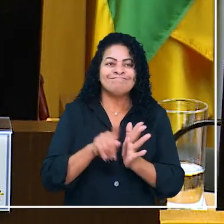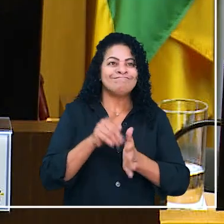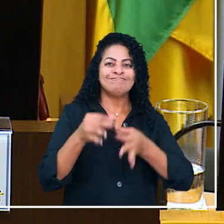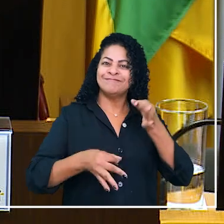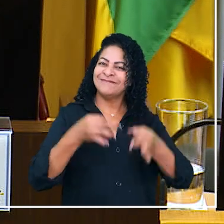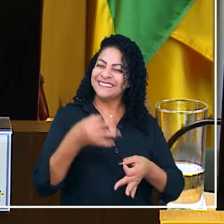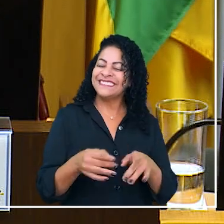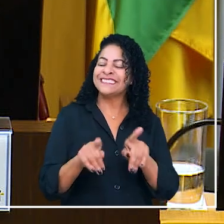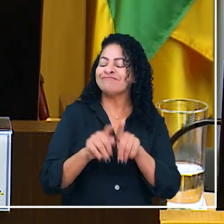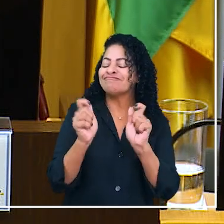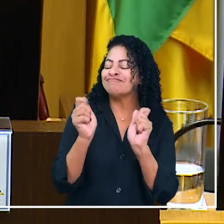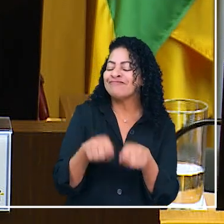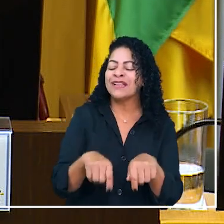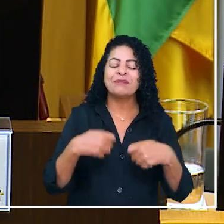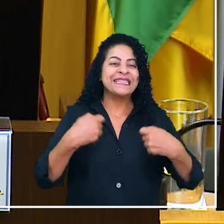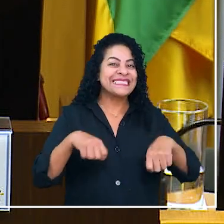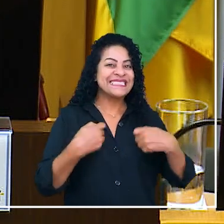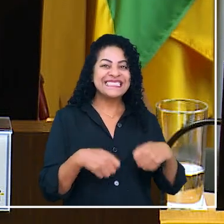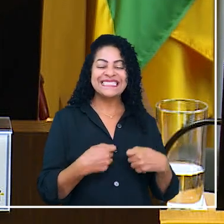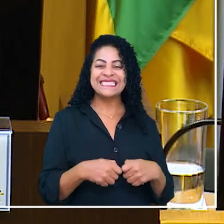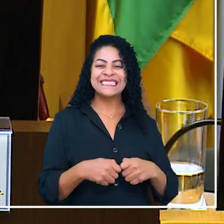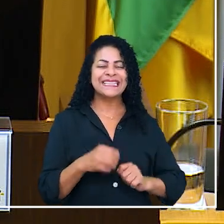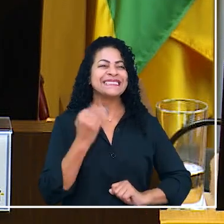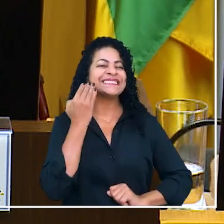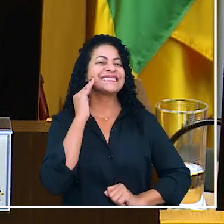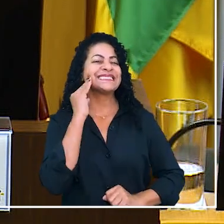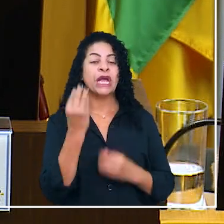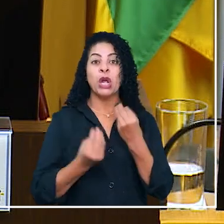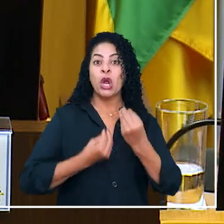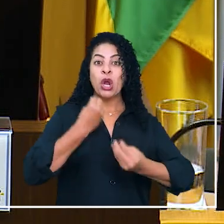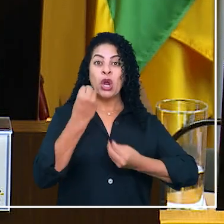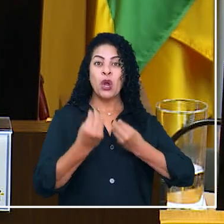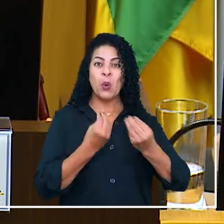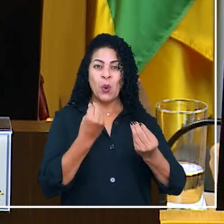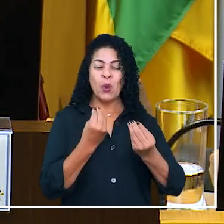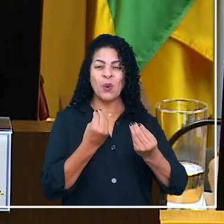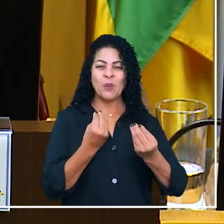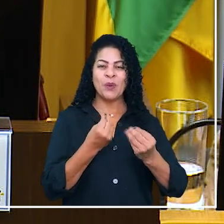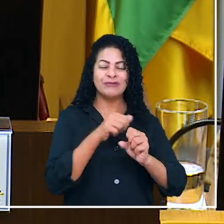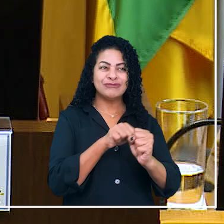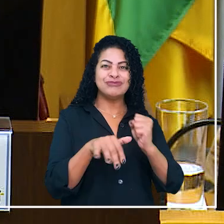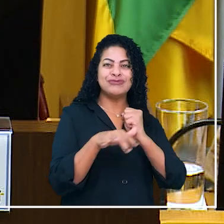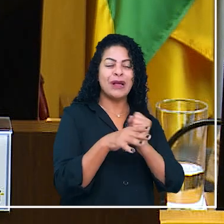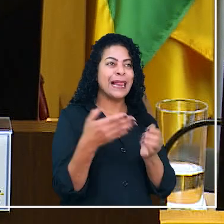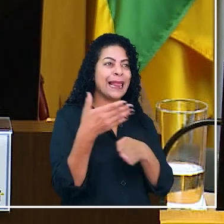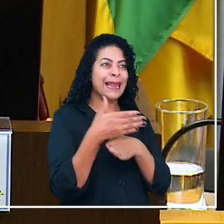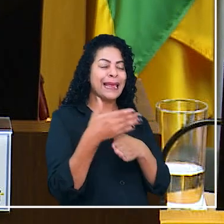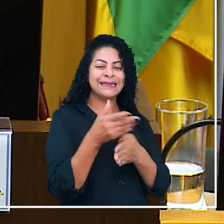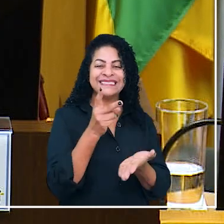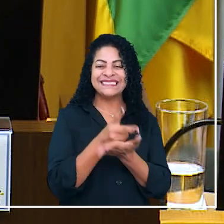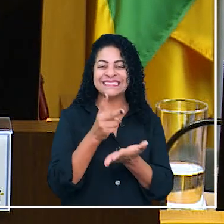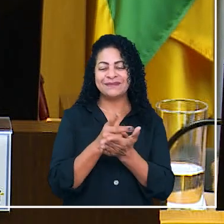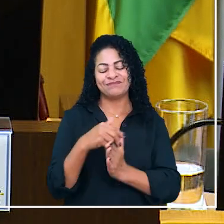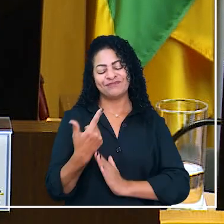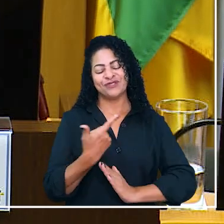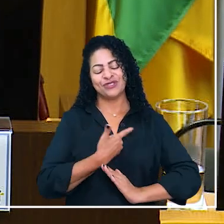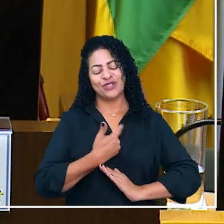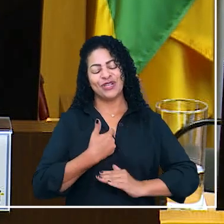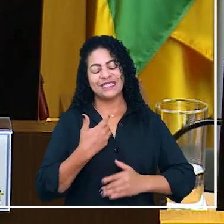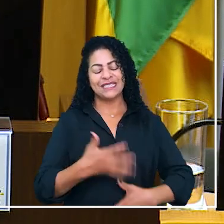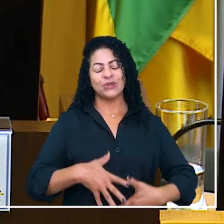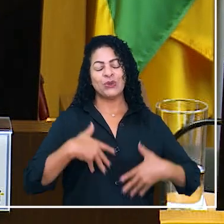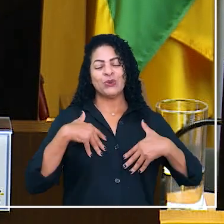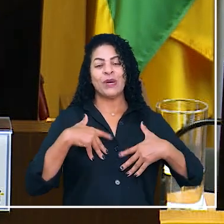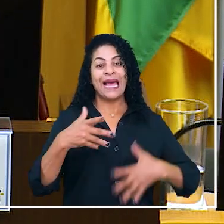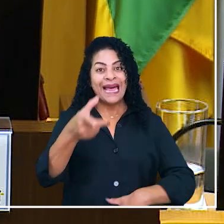justiça. Eu acho que o Poder Judiciário ele precisa mesmo ter essa oitiva muito frequente da sociedade. É isso que nos dignifica